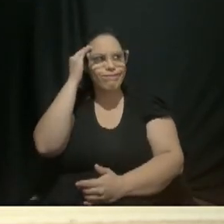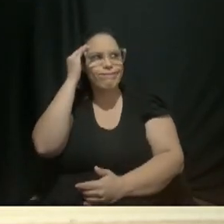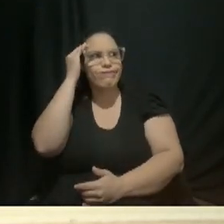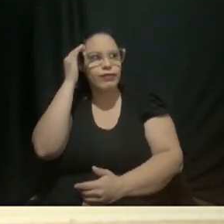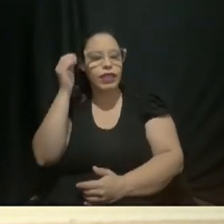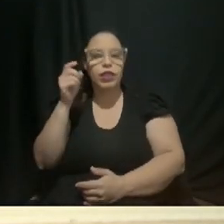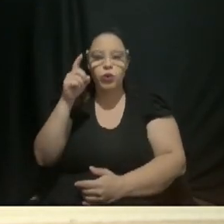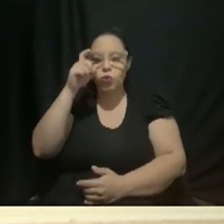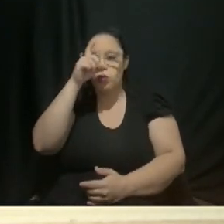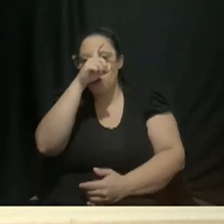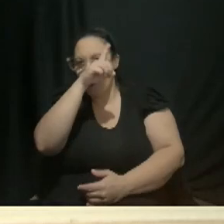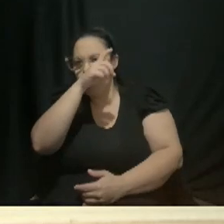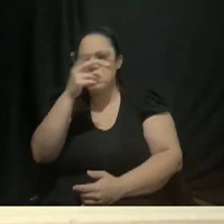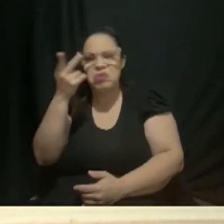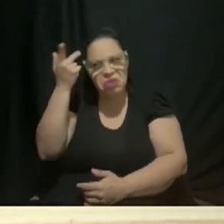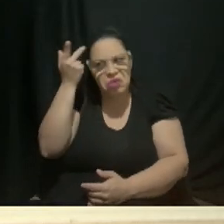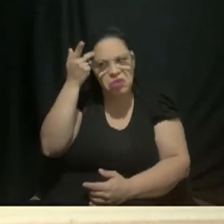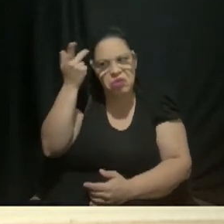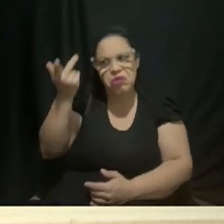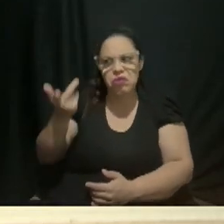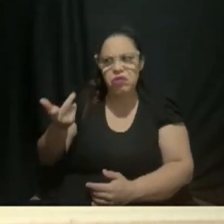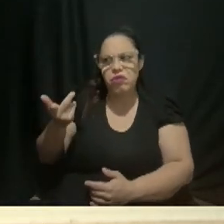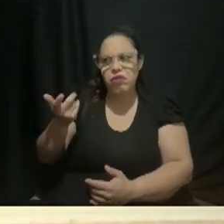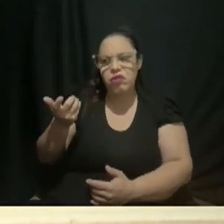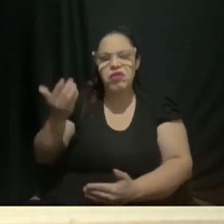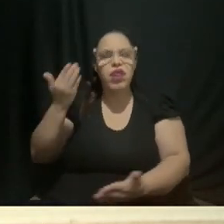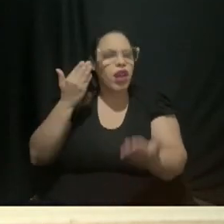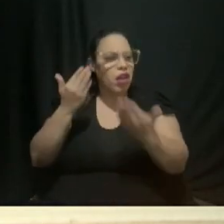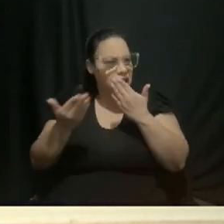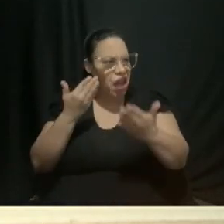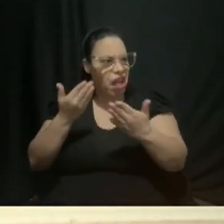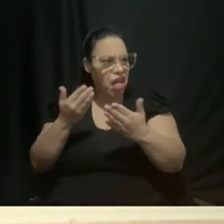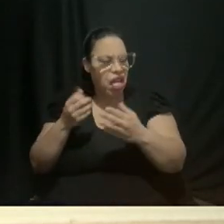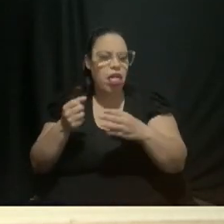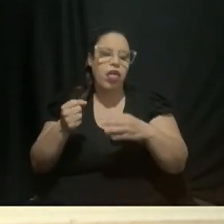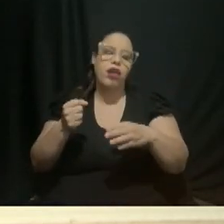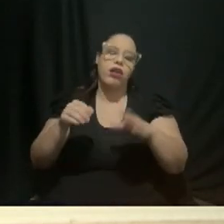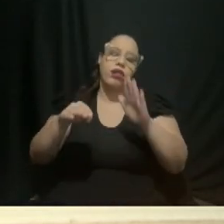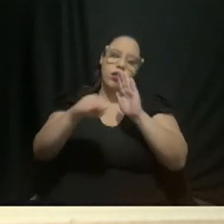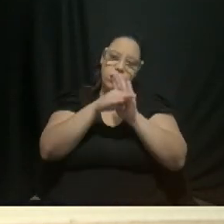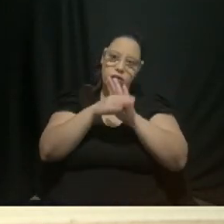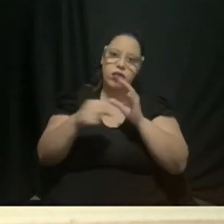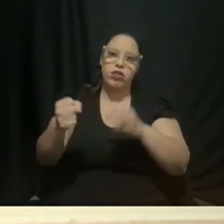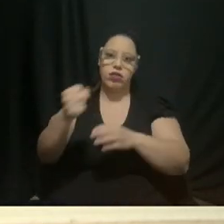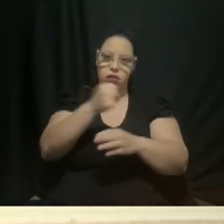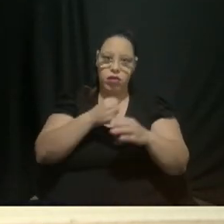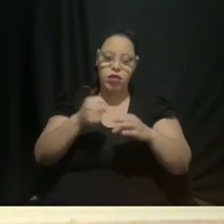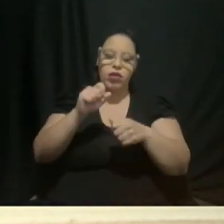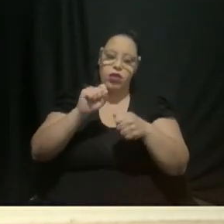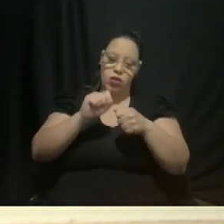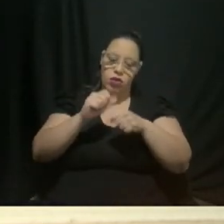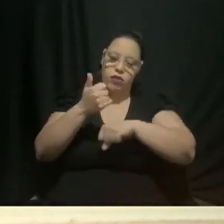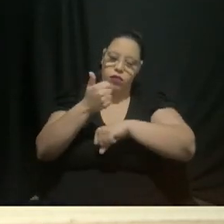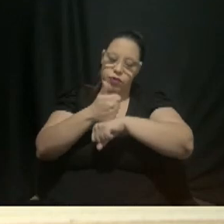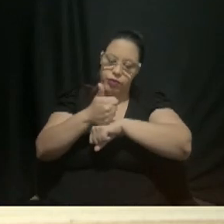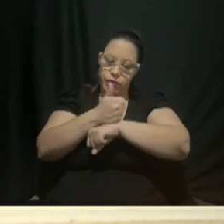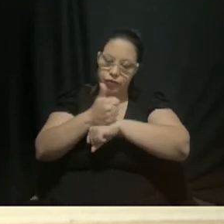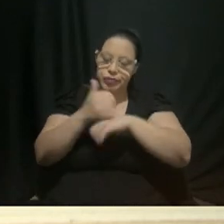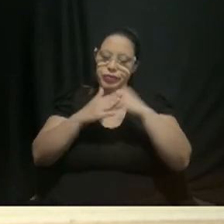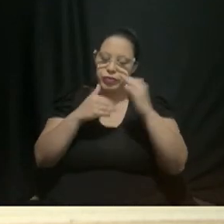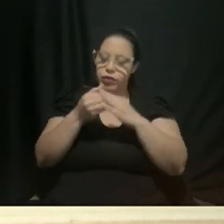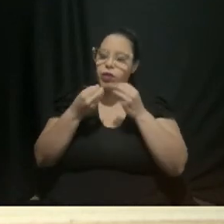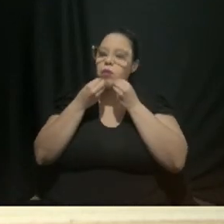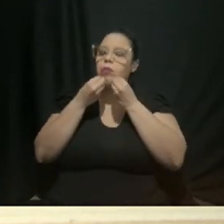natural. Só que aí depende, né, do auxiliar de cozinha fazer o serviço bem feito, né? Por isso que é importante você conversar muito,